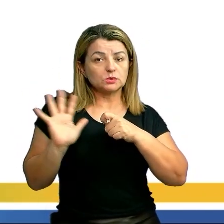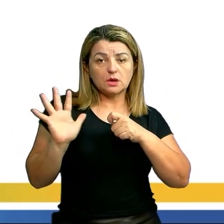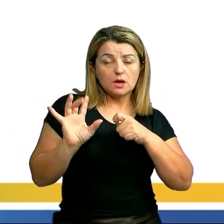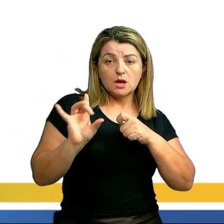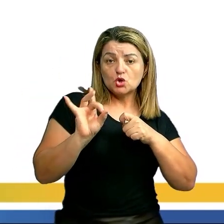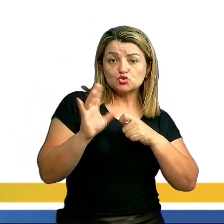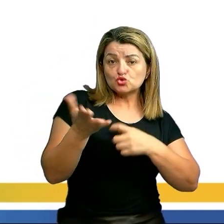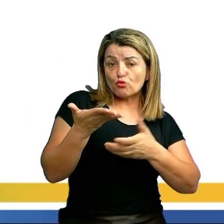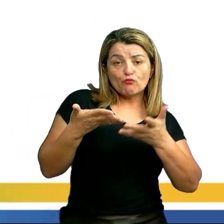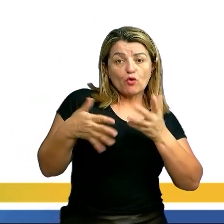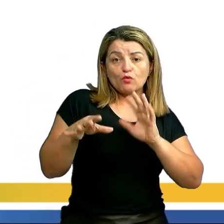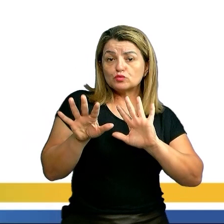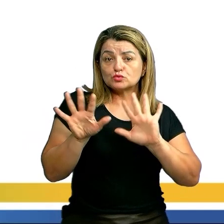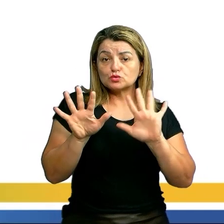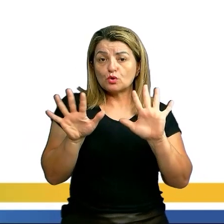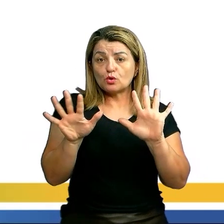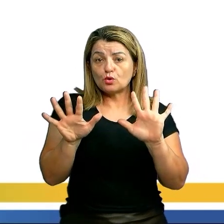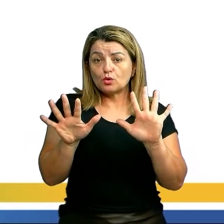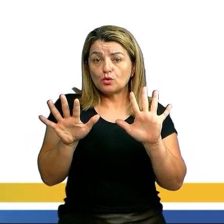envolve apenas